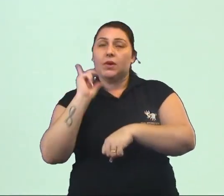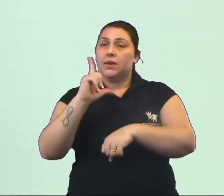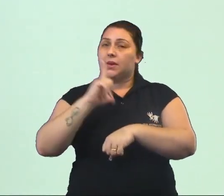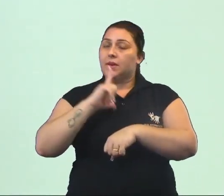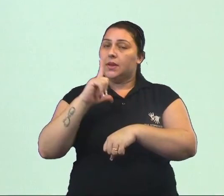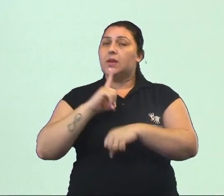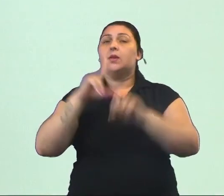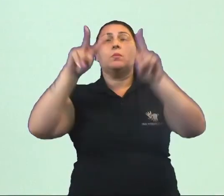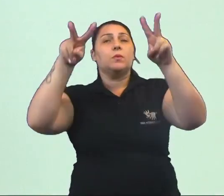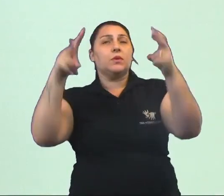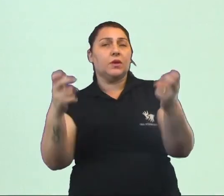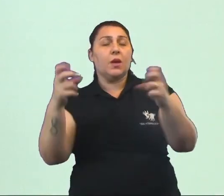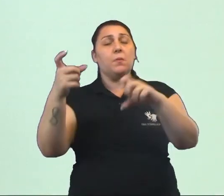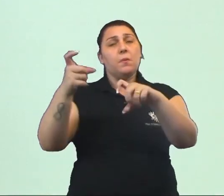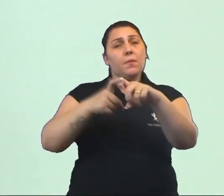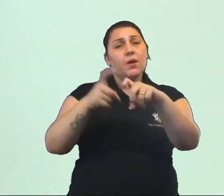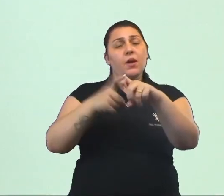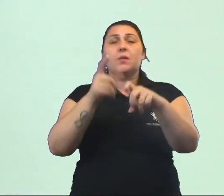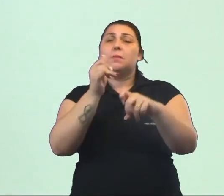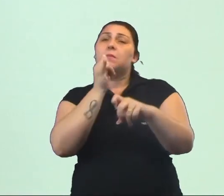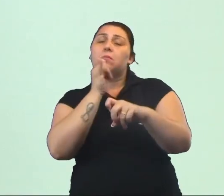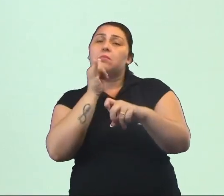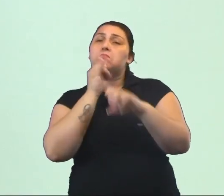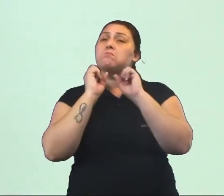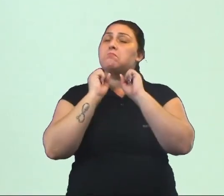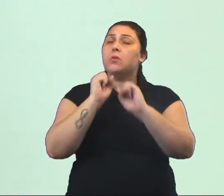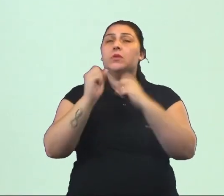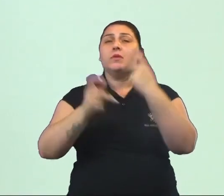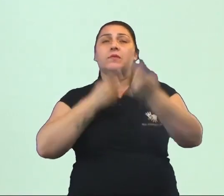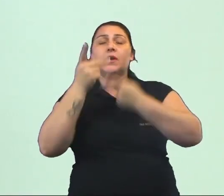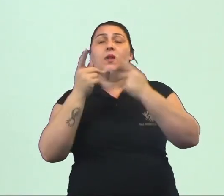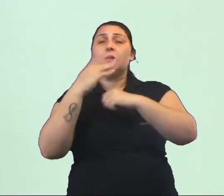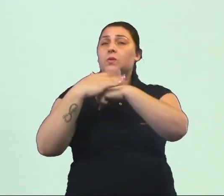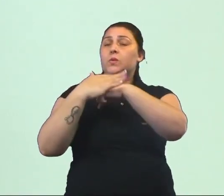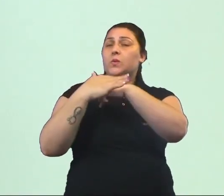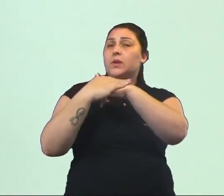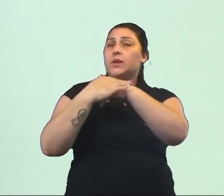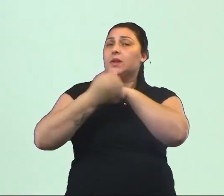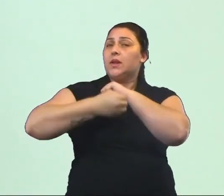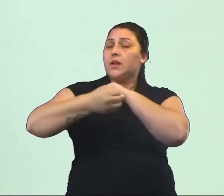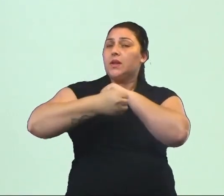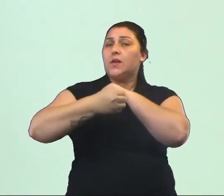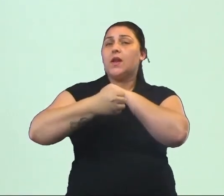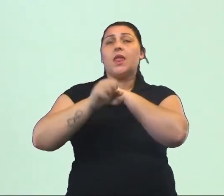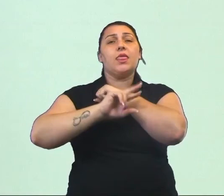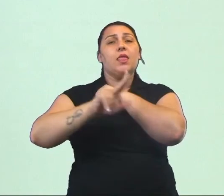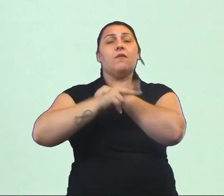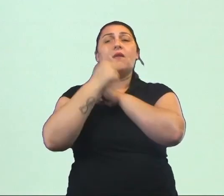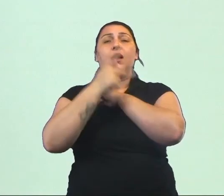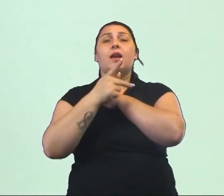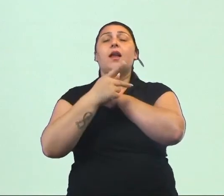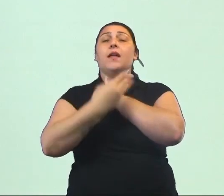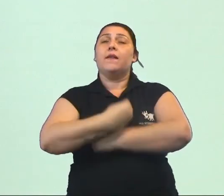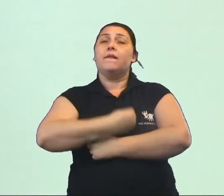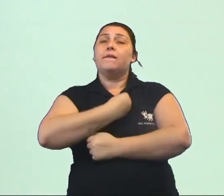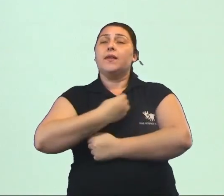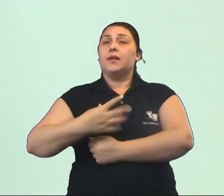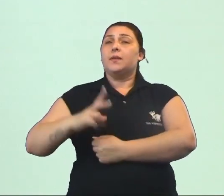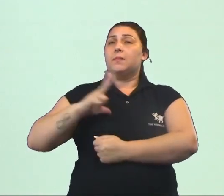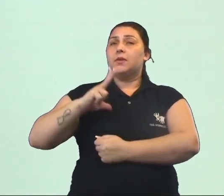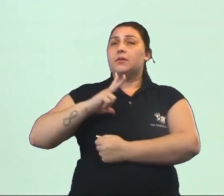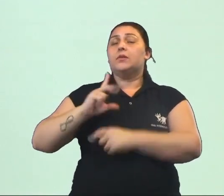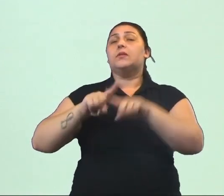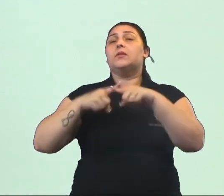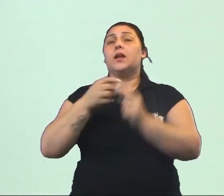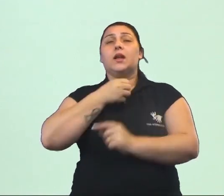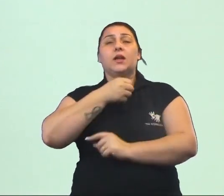tem sobre um assunto. Um médico, por exemplo, ele pode falar de uma doença na entrevista dele e não falar da sua vida pessoal.